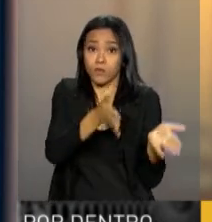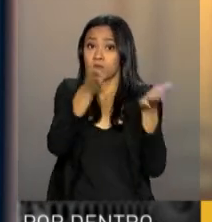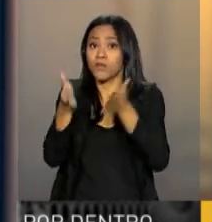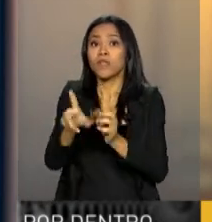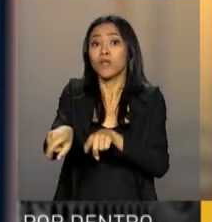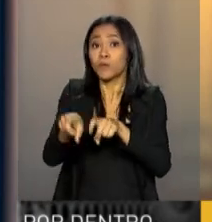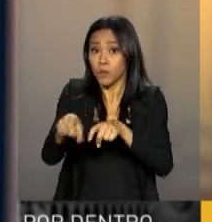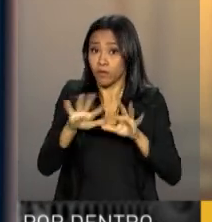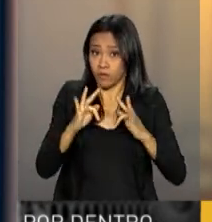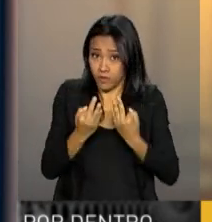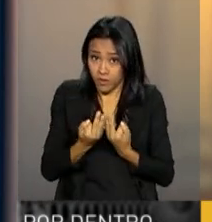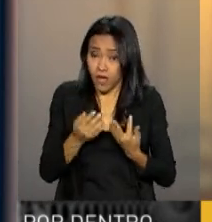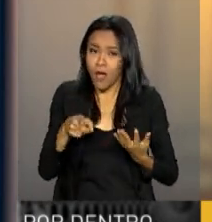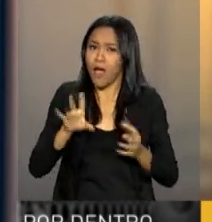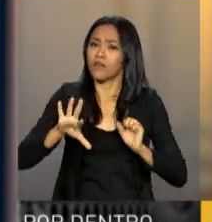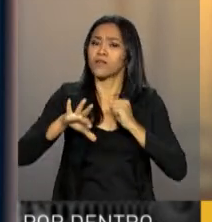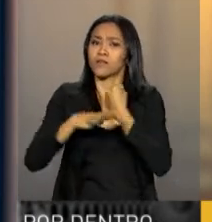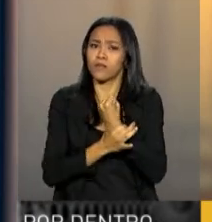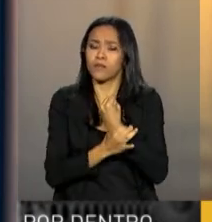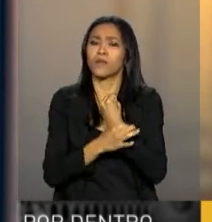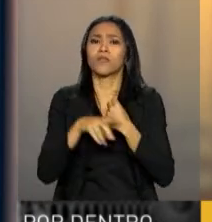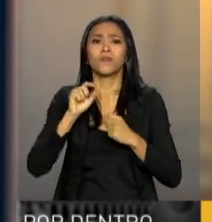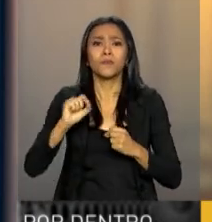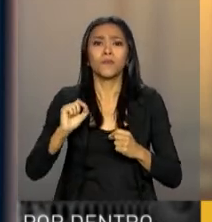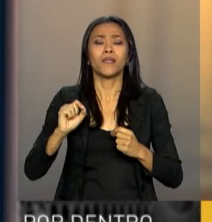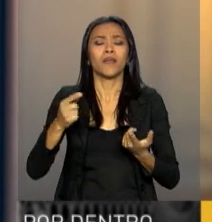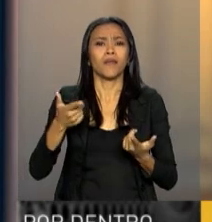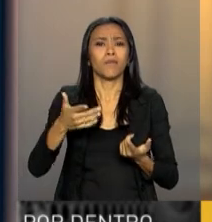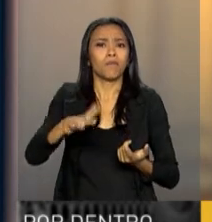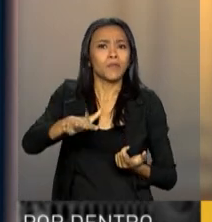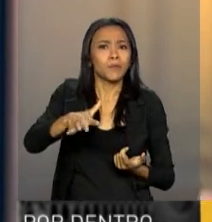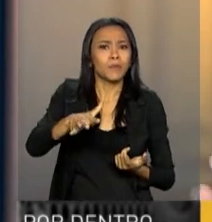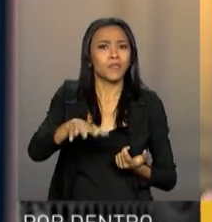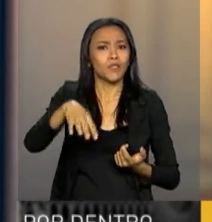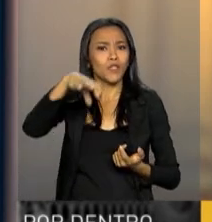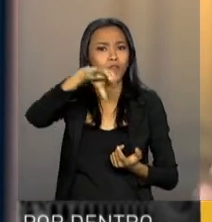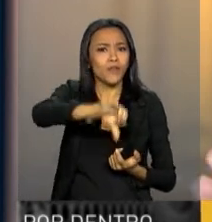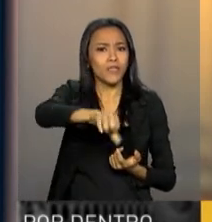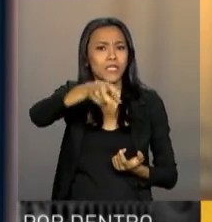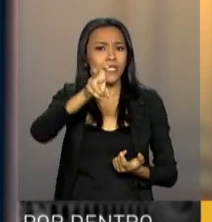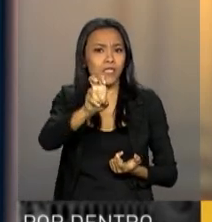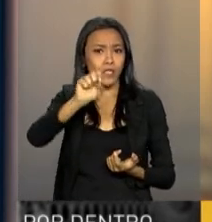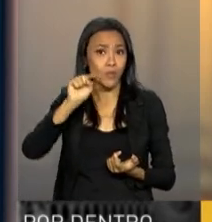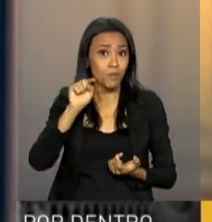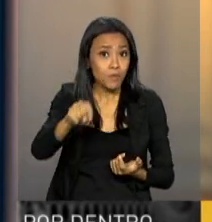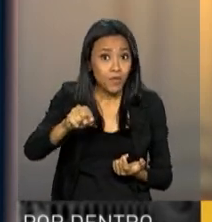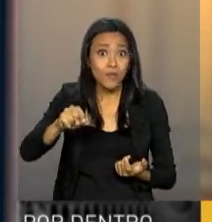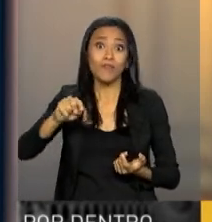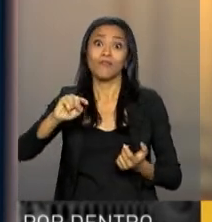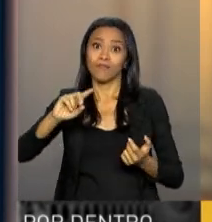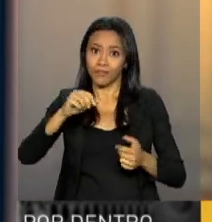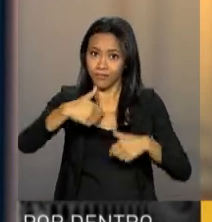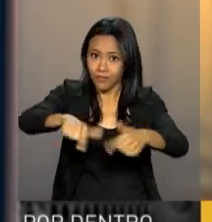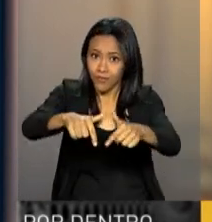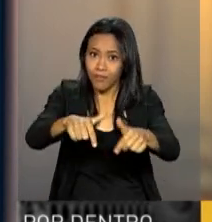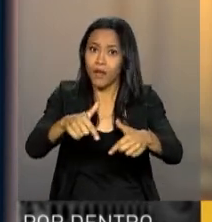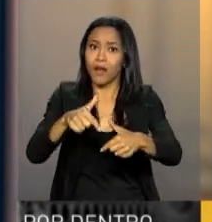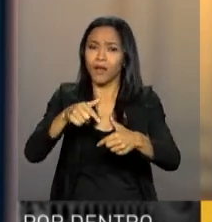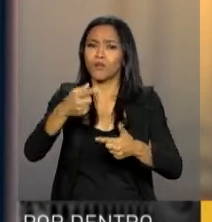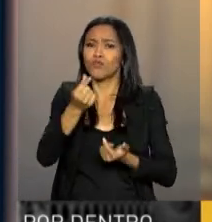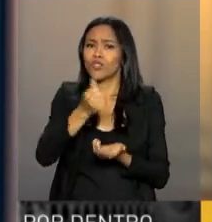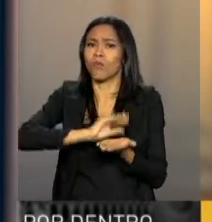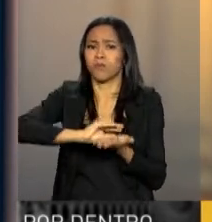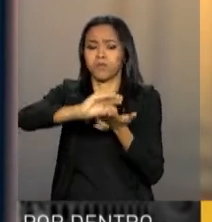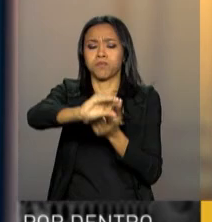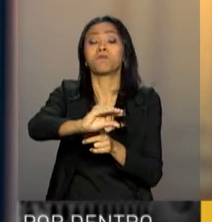familiar garantindo a geração de mais ou menos 95 mil empregos com investimentos na faixa